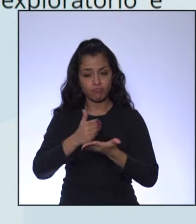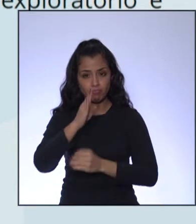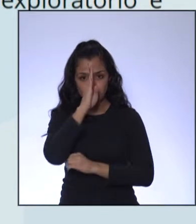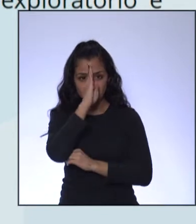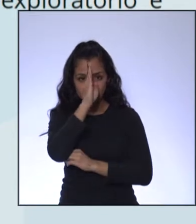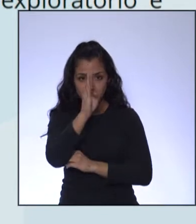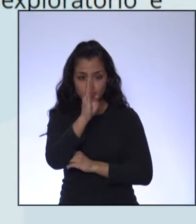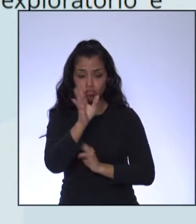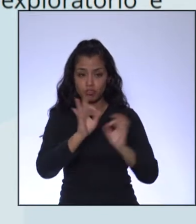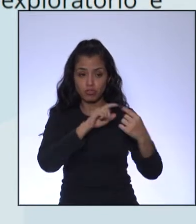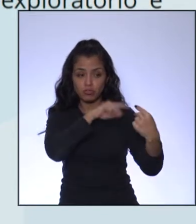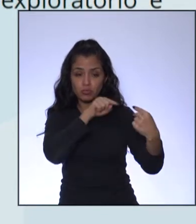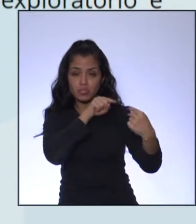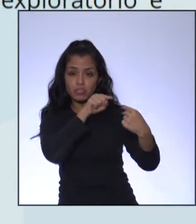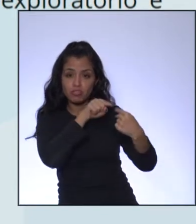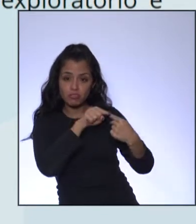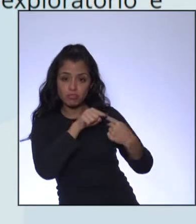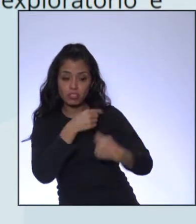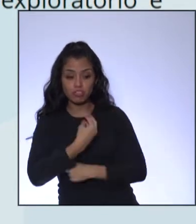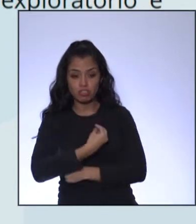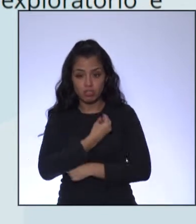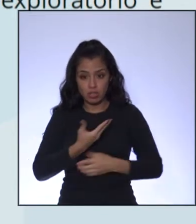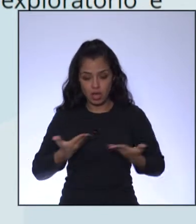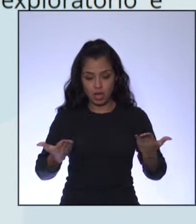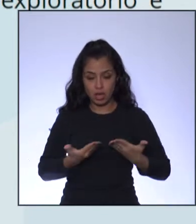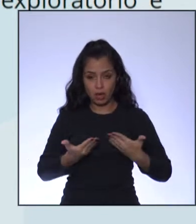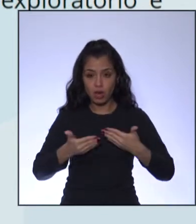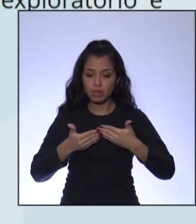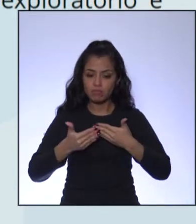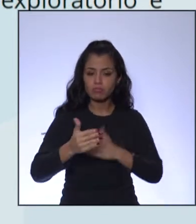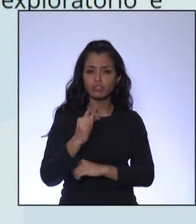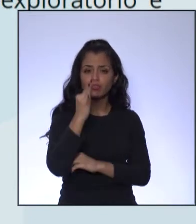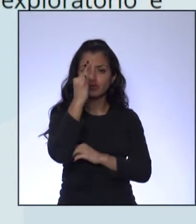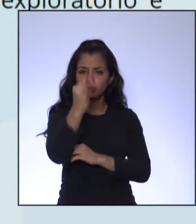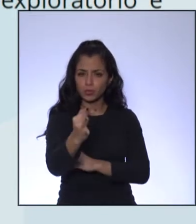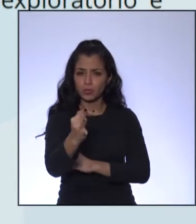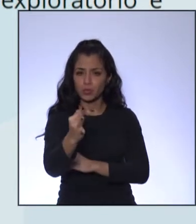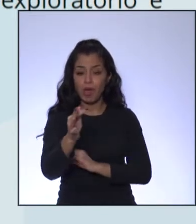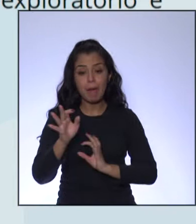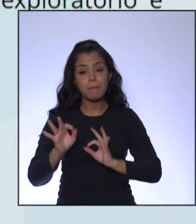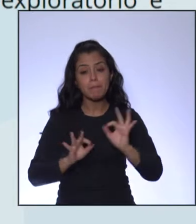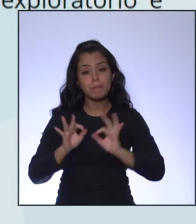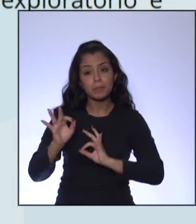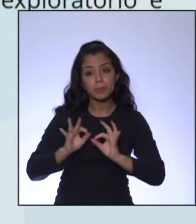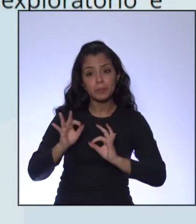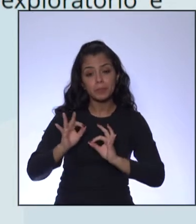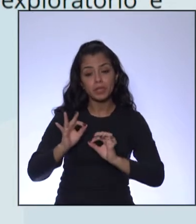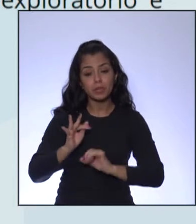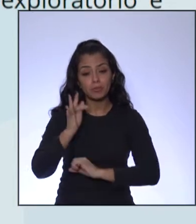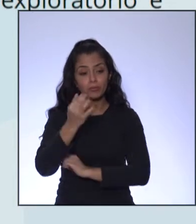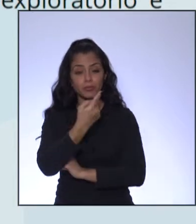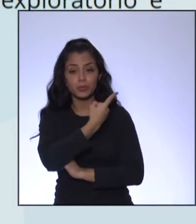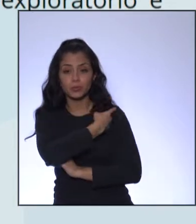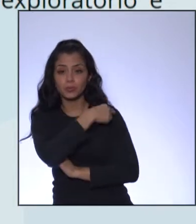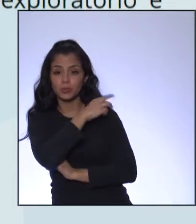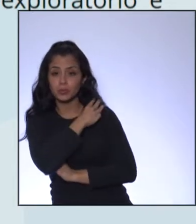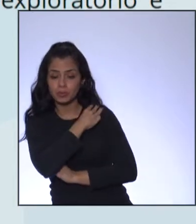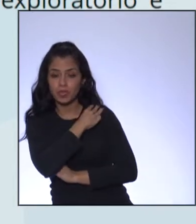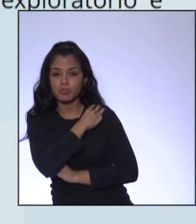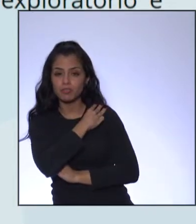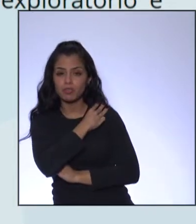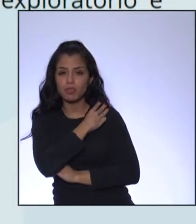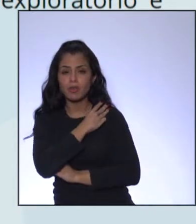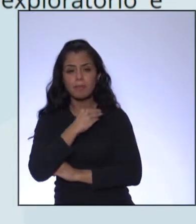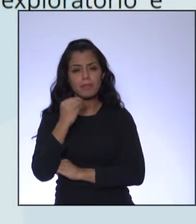objetivos e metas presentes e futuros. Preparação para o ensino médio. desenvolvimento de competências ligadas